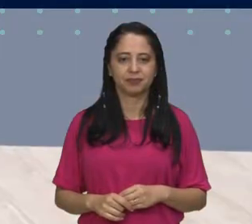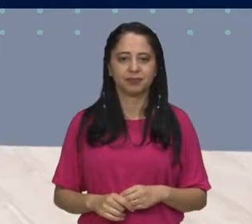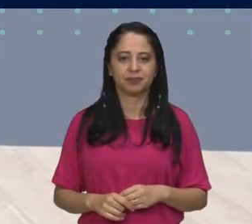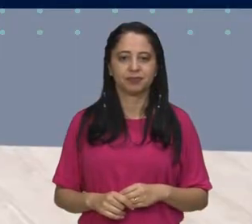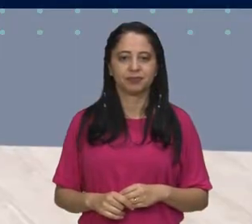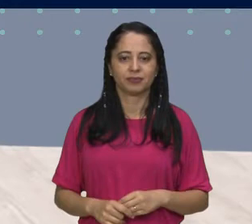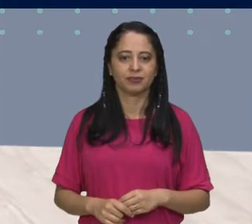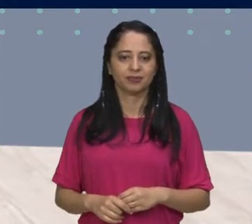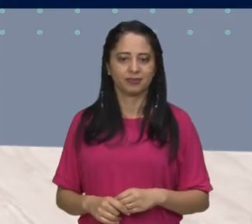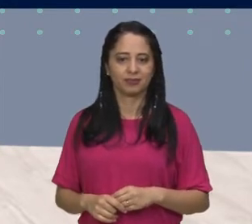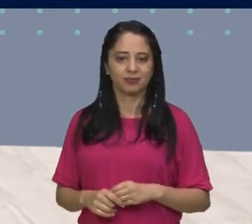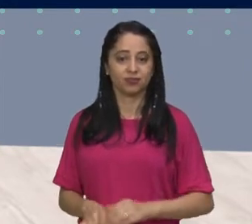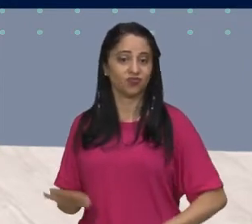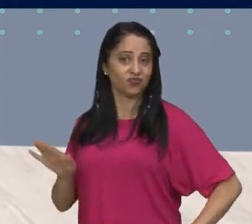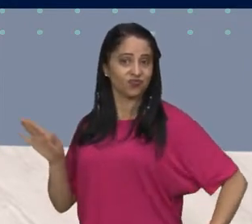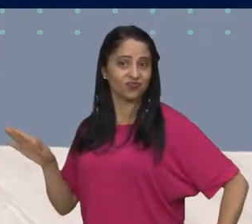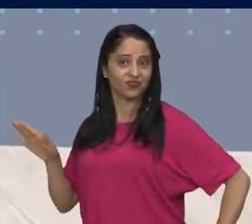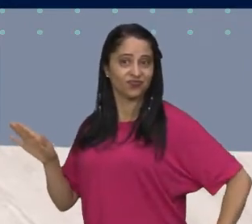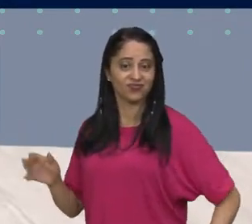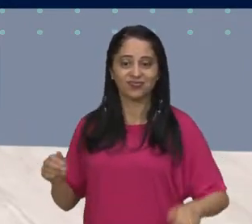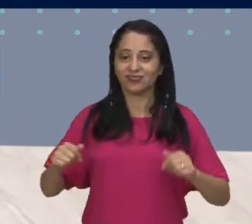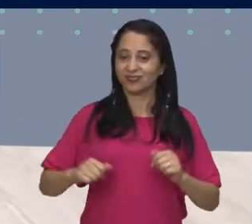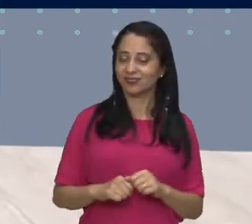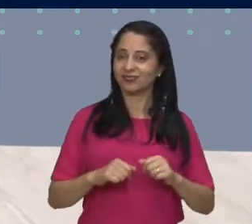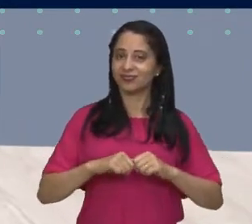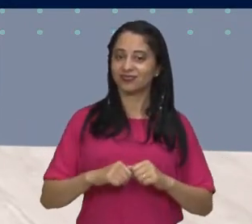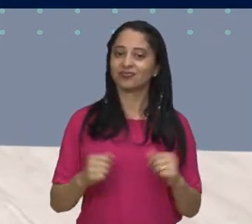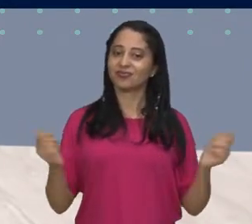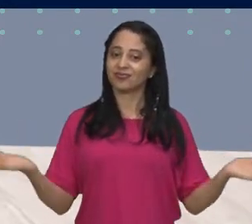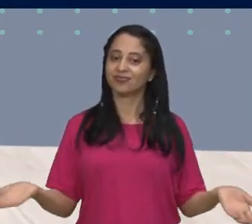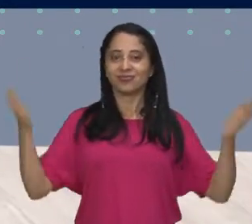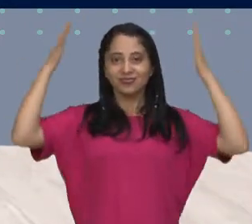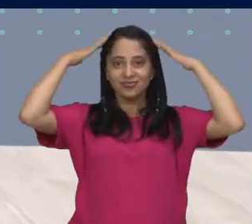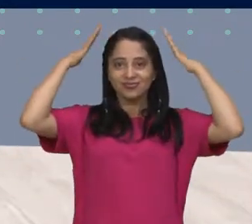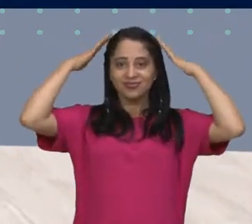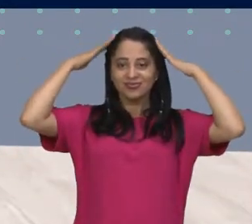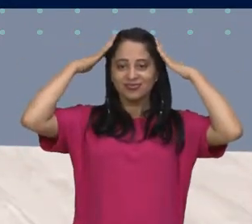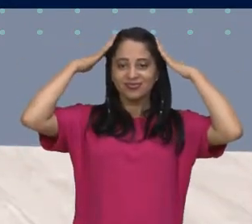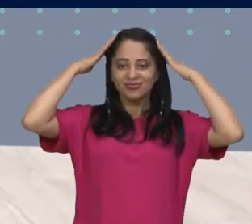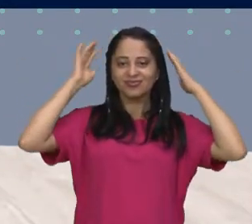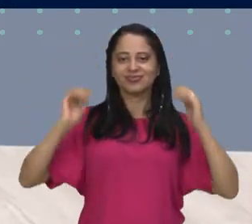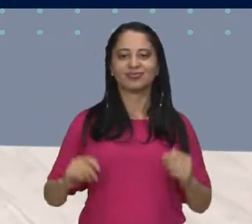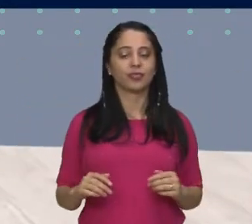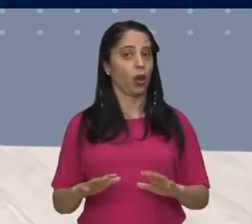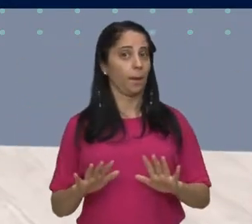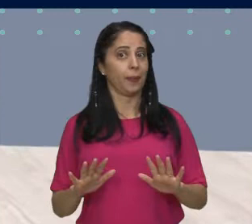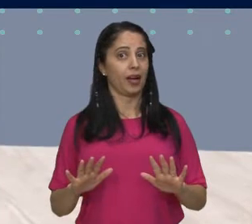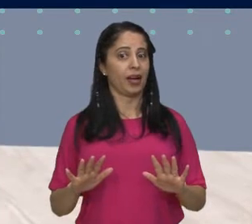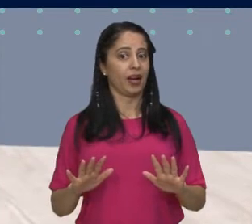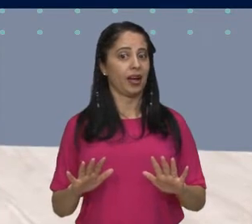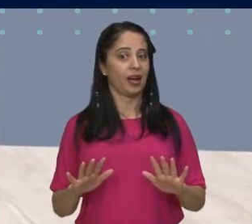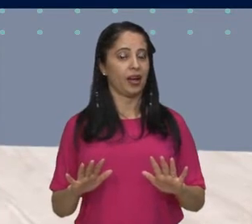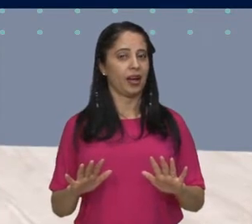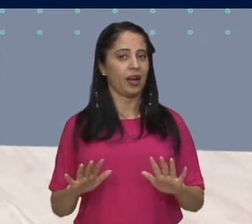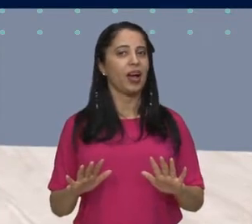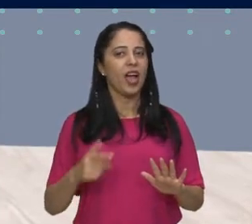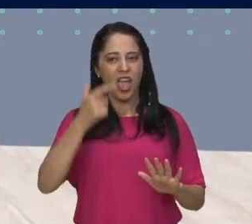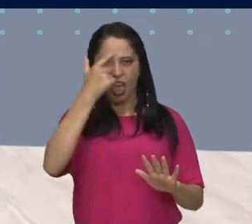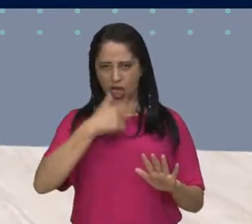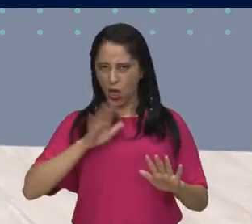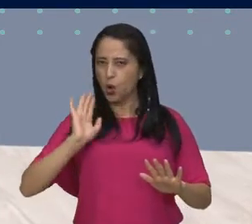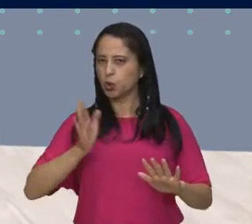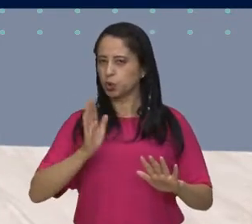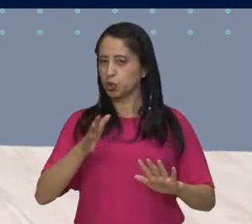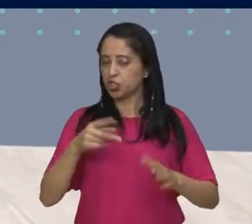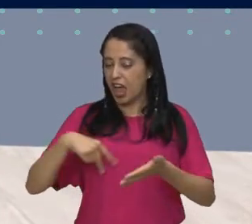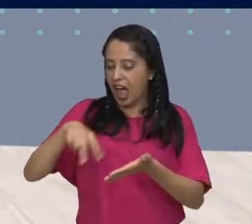E abaixa, levanta, estica e dobrou, põe a mão na cabeça. Opa! Eu aqui já comecei